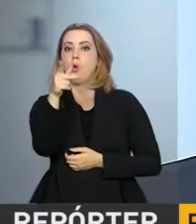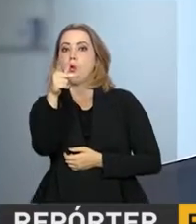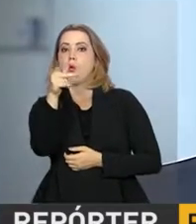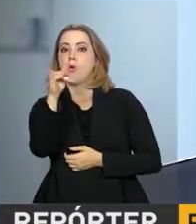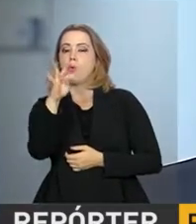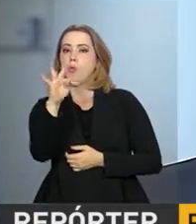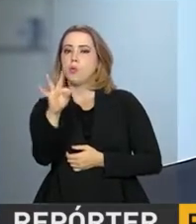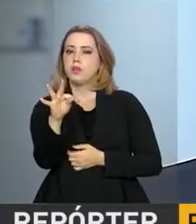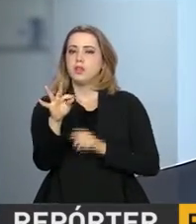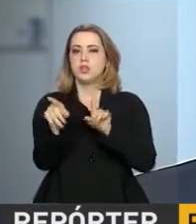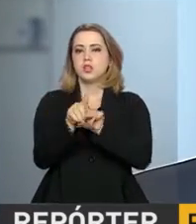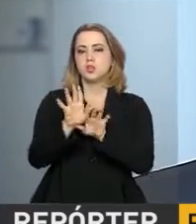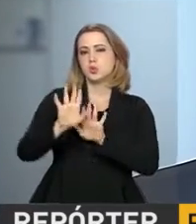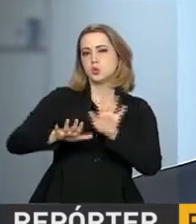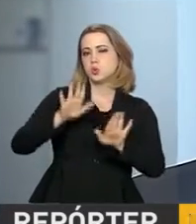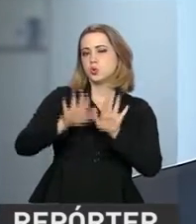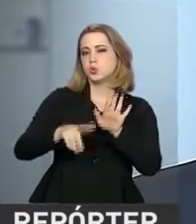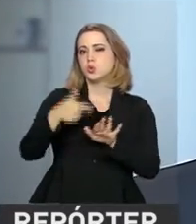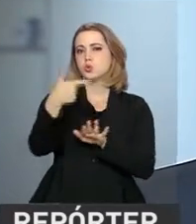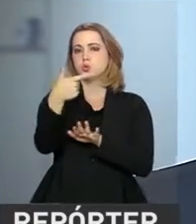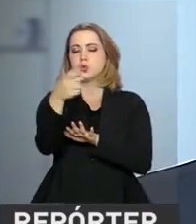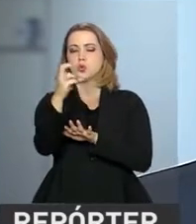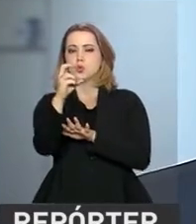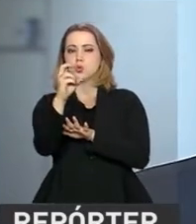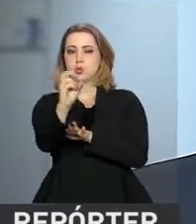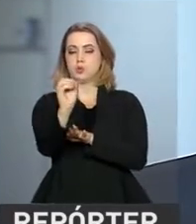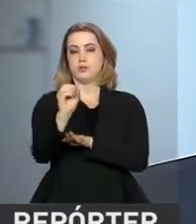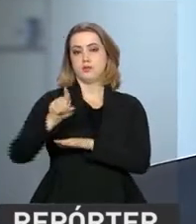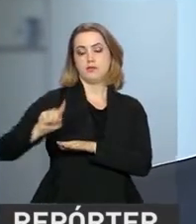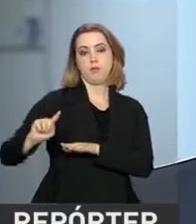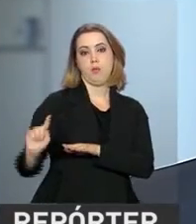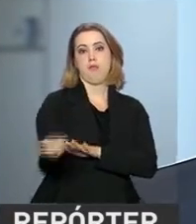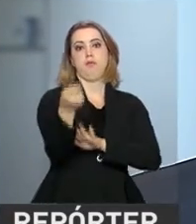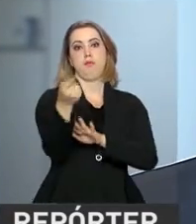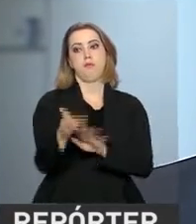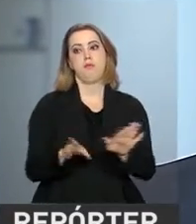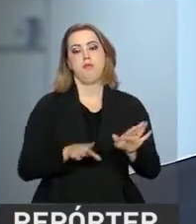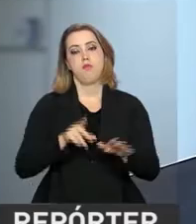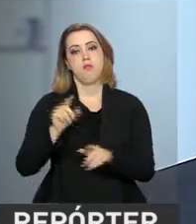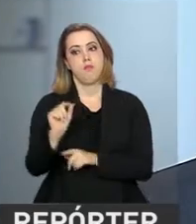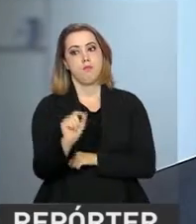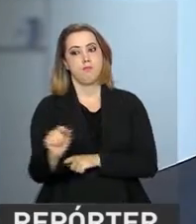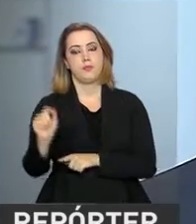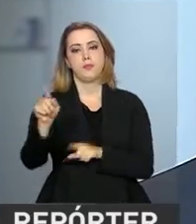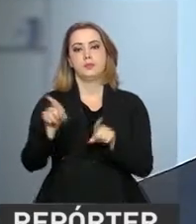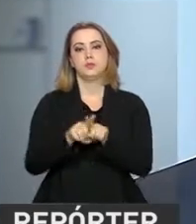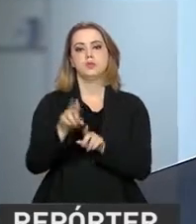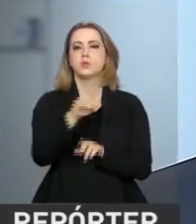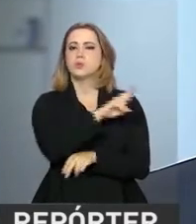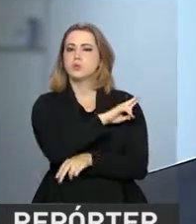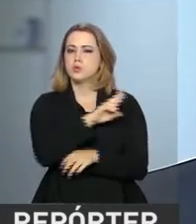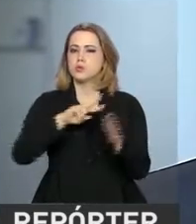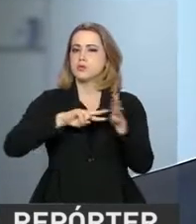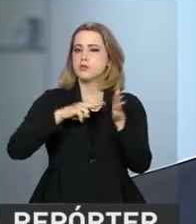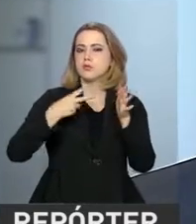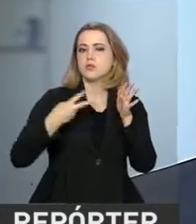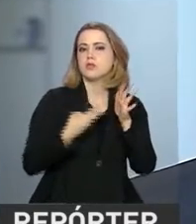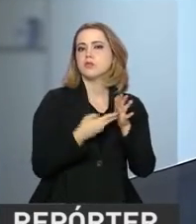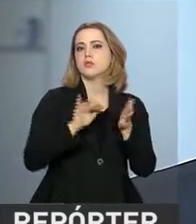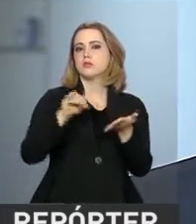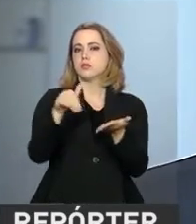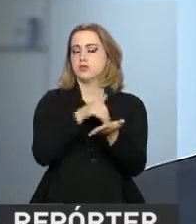absolutos 250 aproximadamente 250 mil kits só representa essa gente for considerar o público inscrito